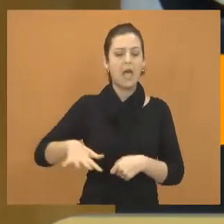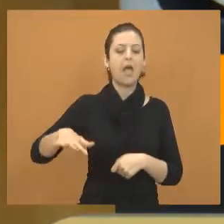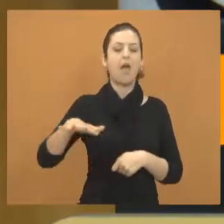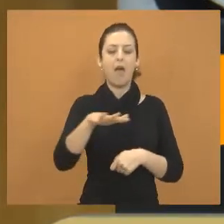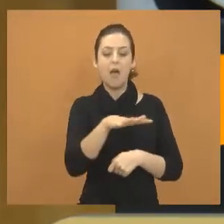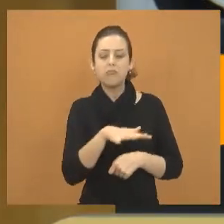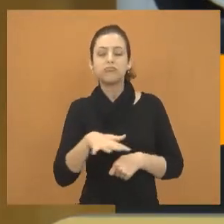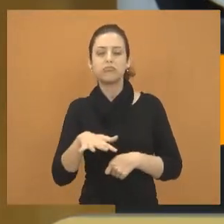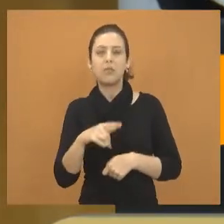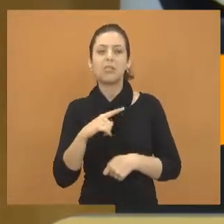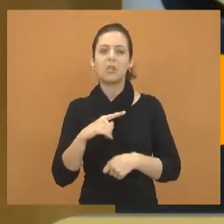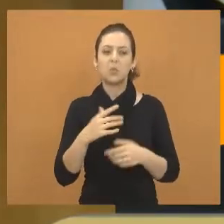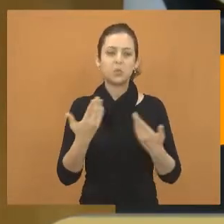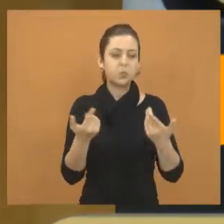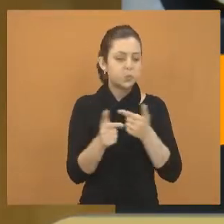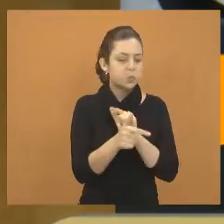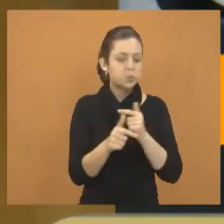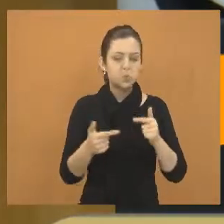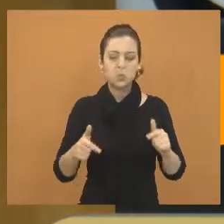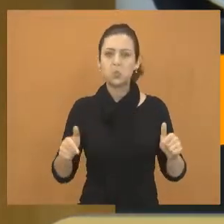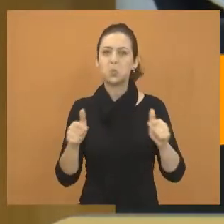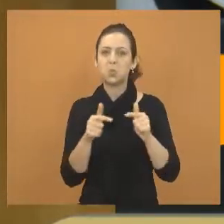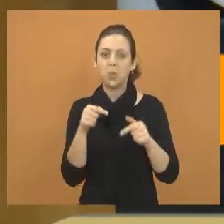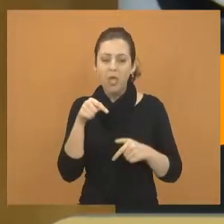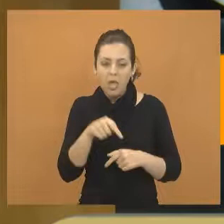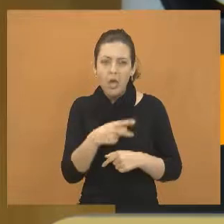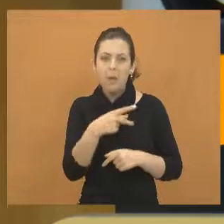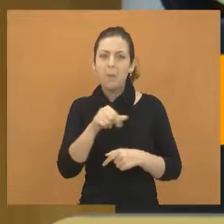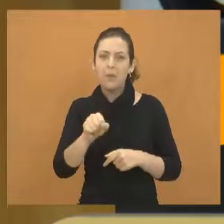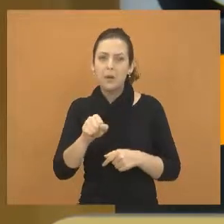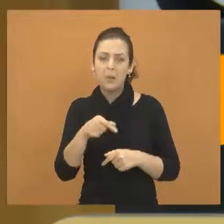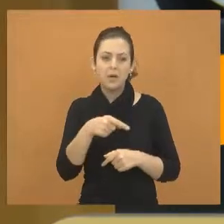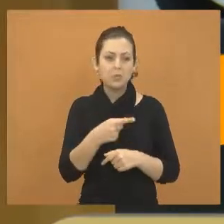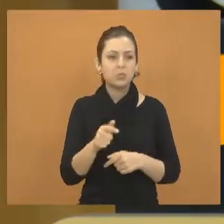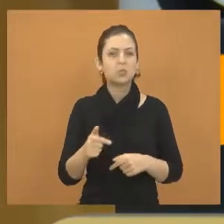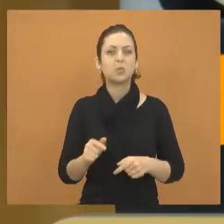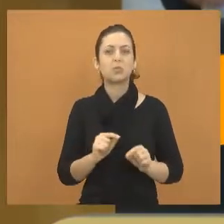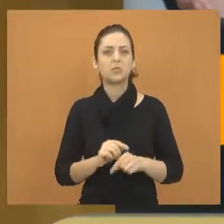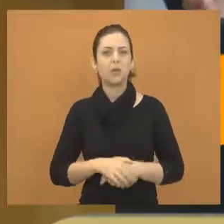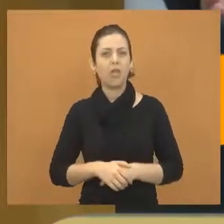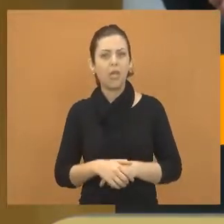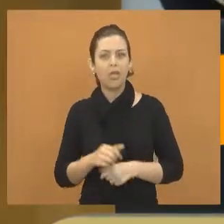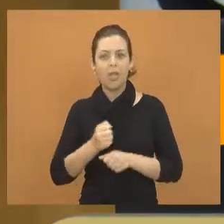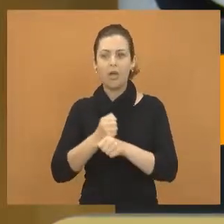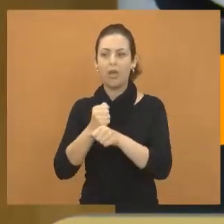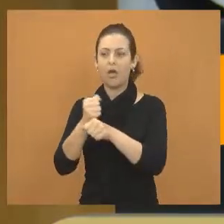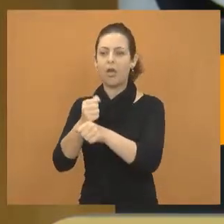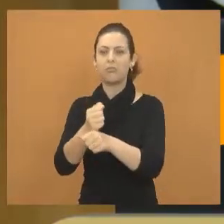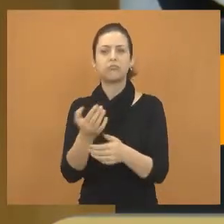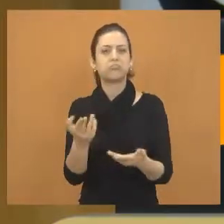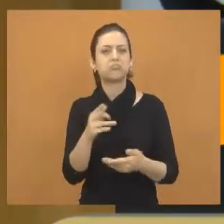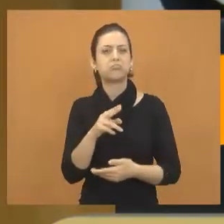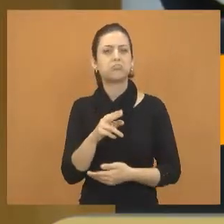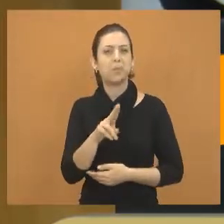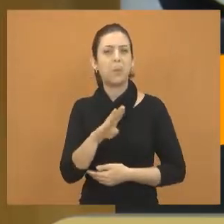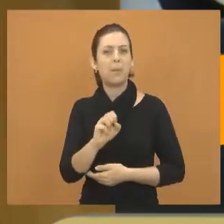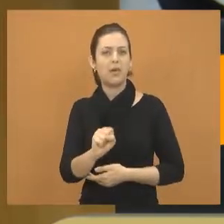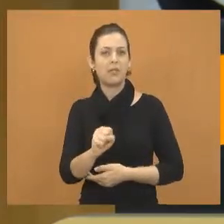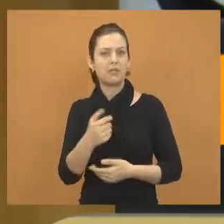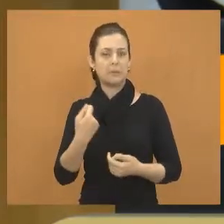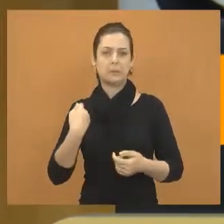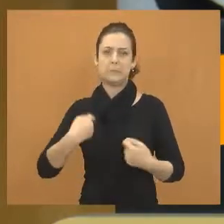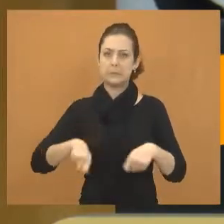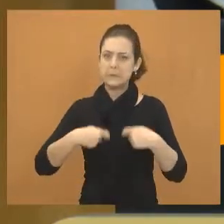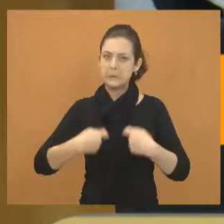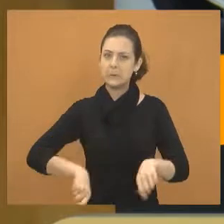região está descoberta, segundo aqui o PPA, por ter, nos próximos anos, uma UBS. Nós precisamos